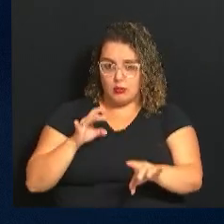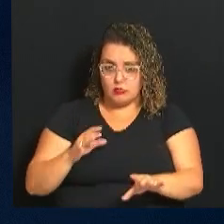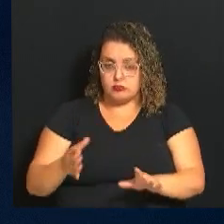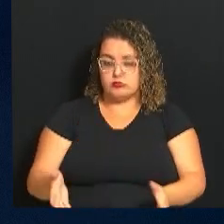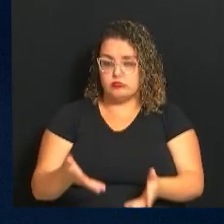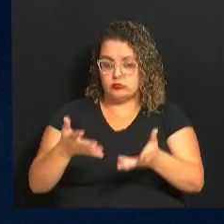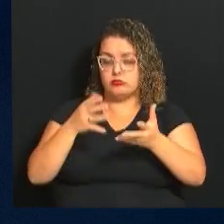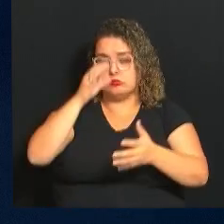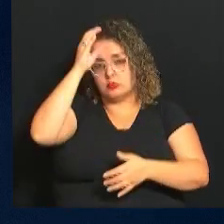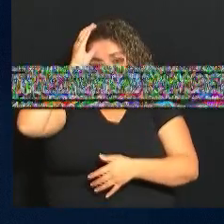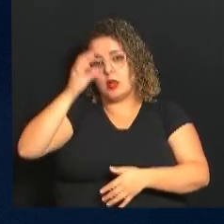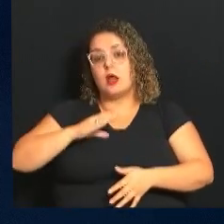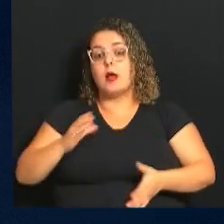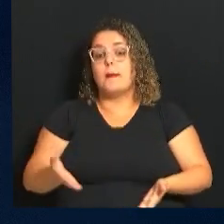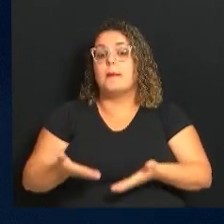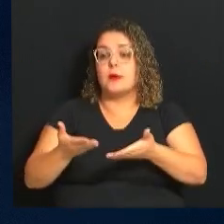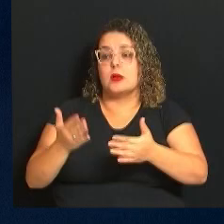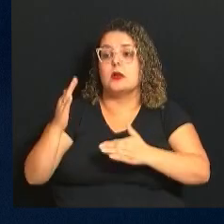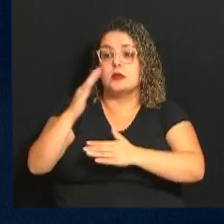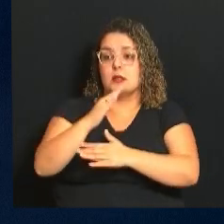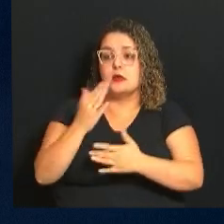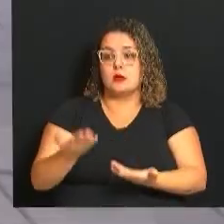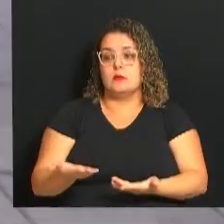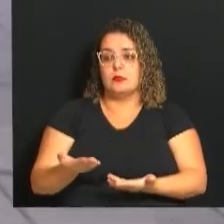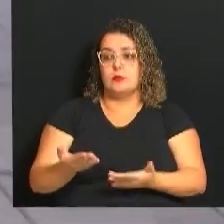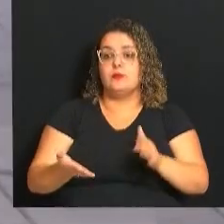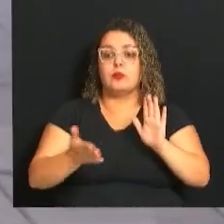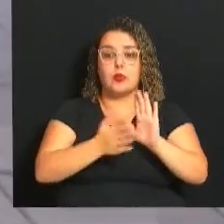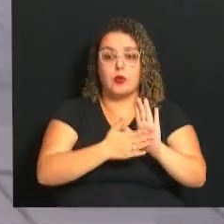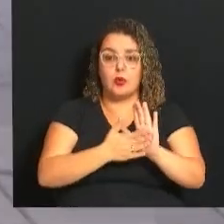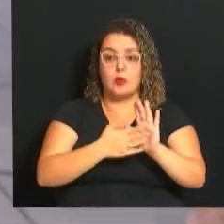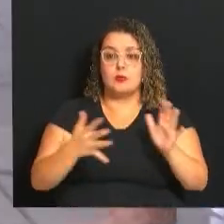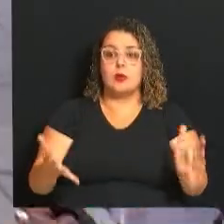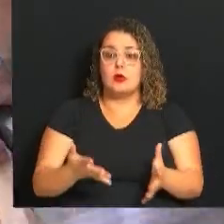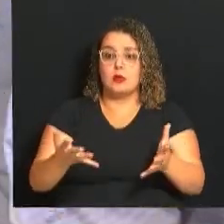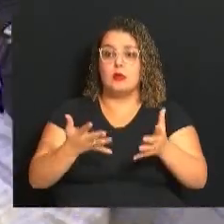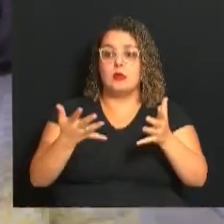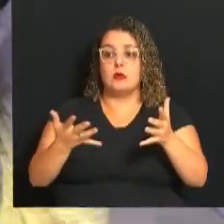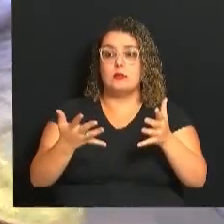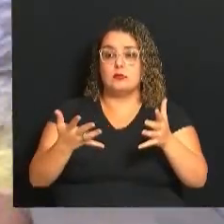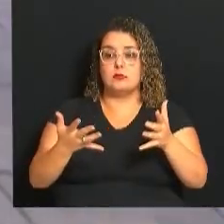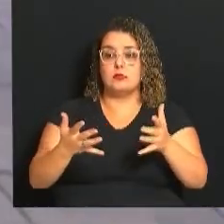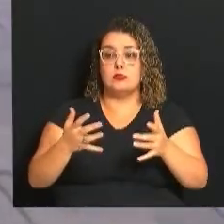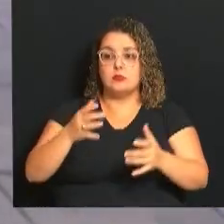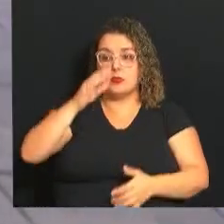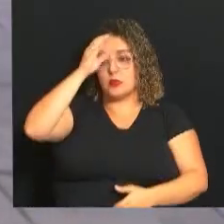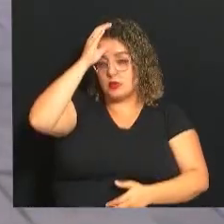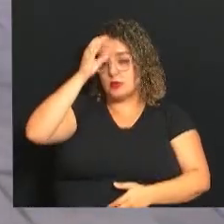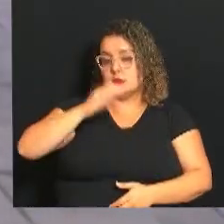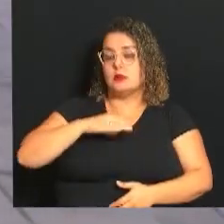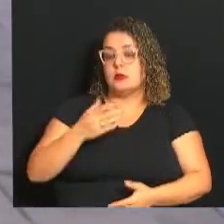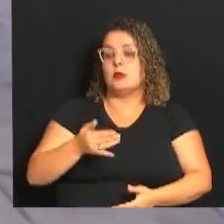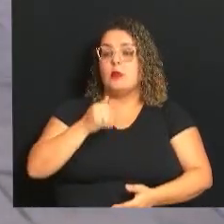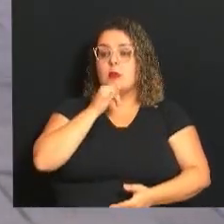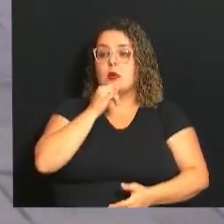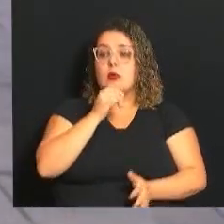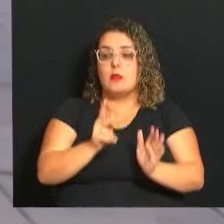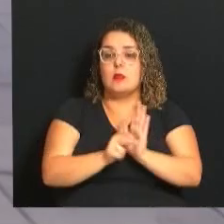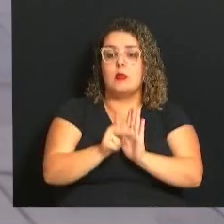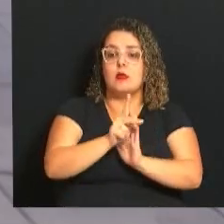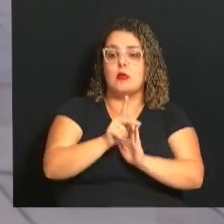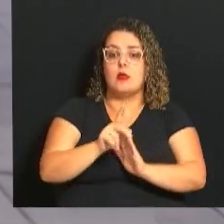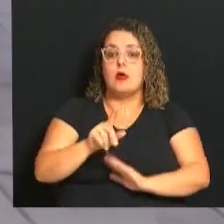Iniciativa popular apresentada na câmara de Campinas uma proposição de Iniciativa popular pode ser por exemplo